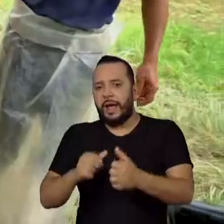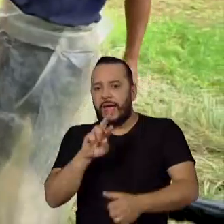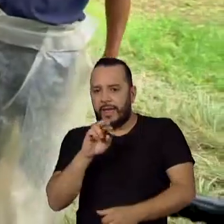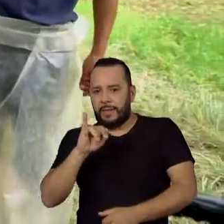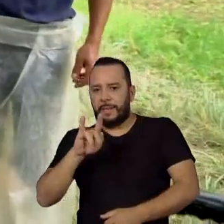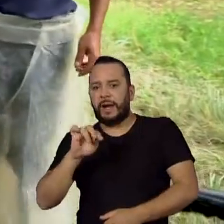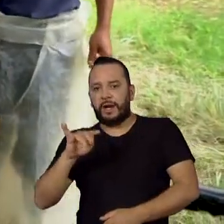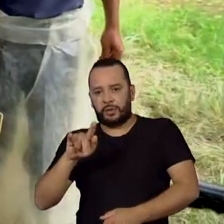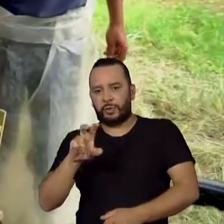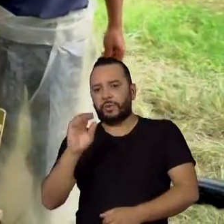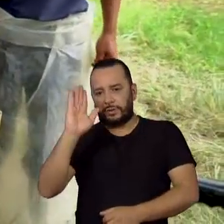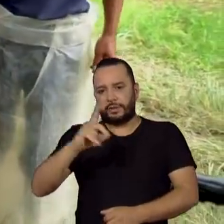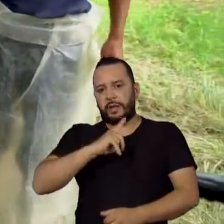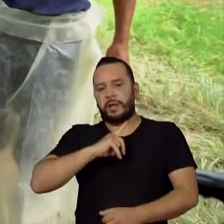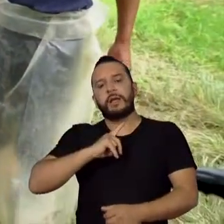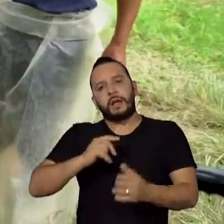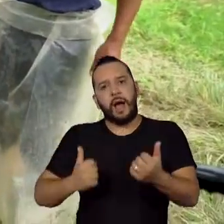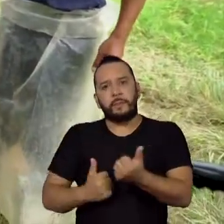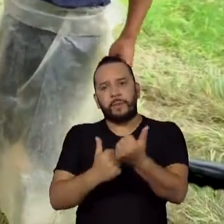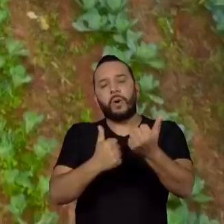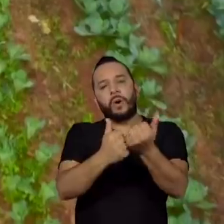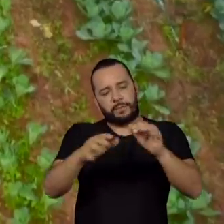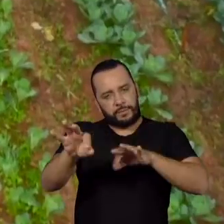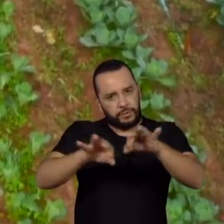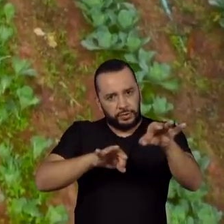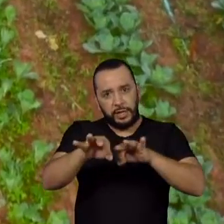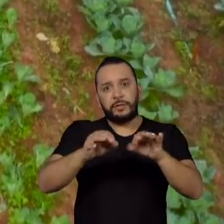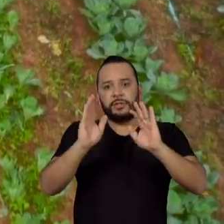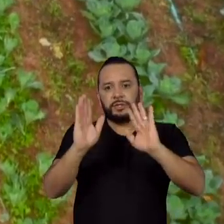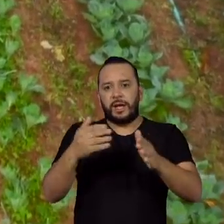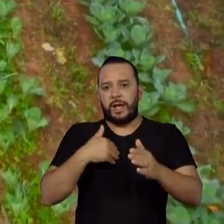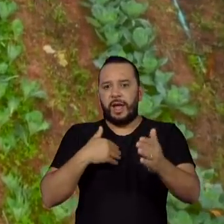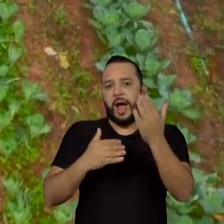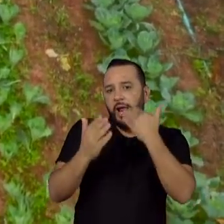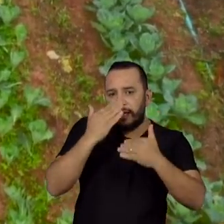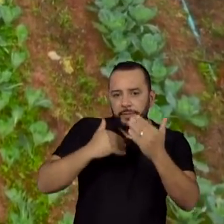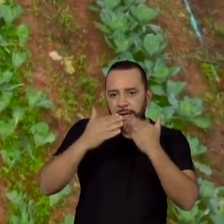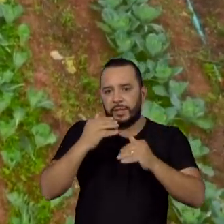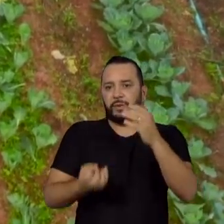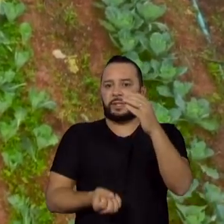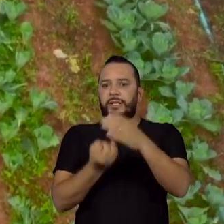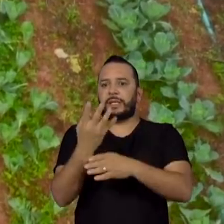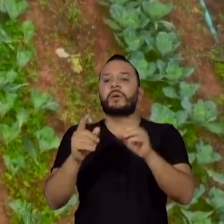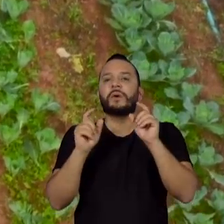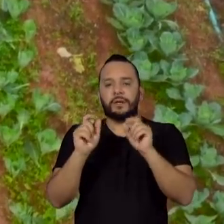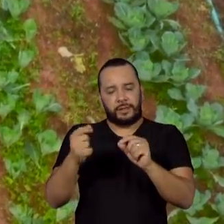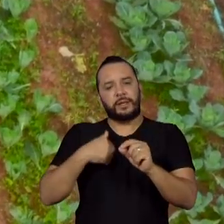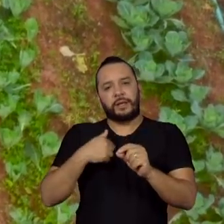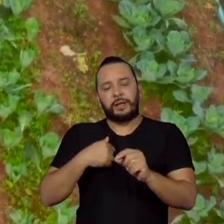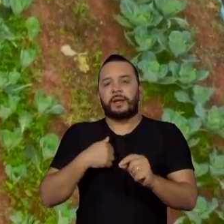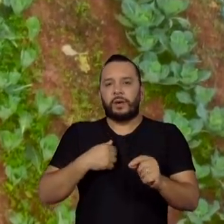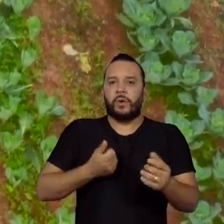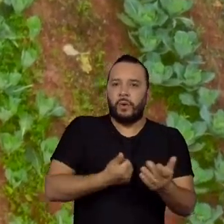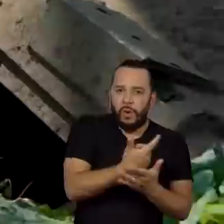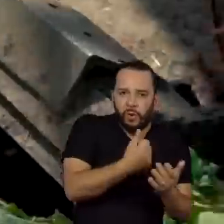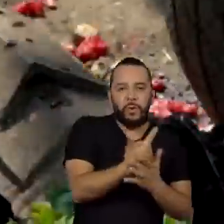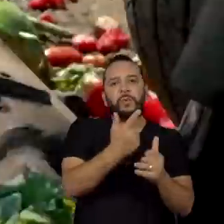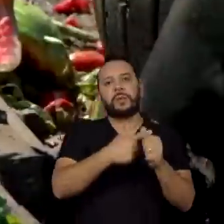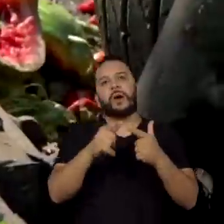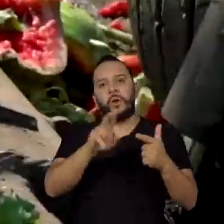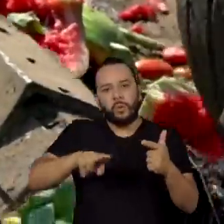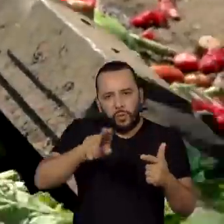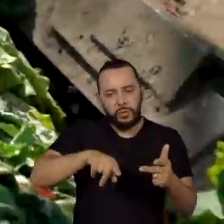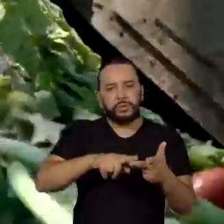No caso dos alimentos, ajuda a conectar pessoas envolvidas na produção, consumo, combate ao